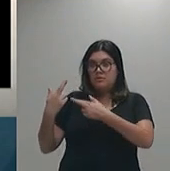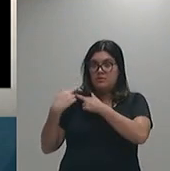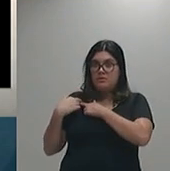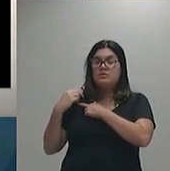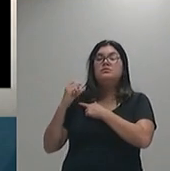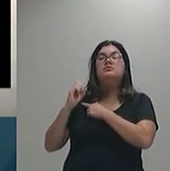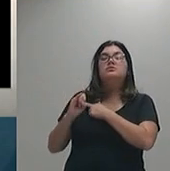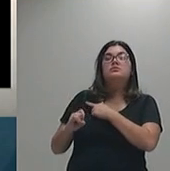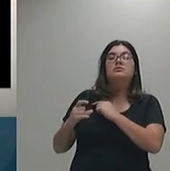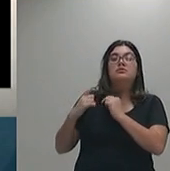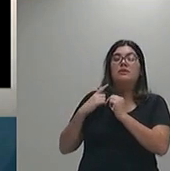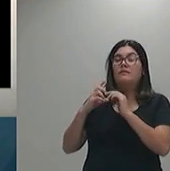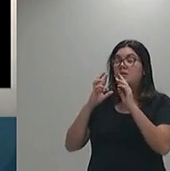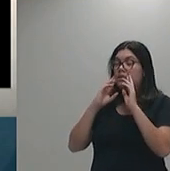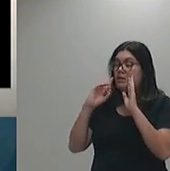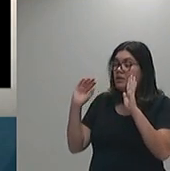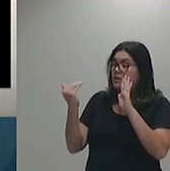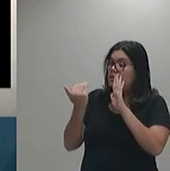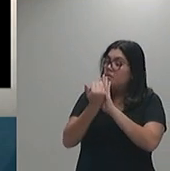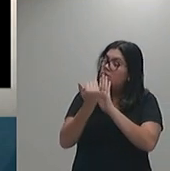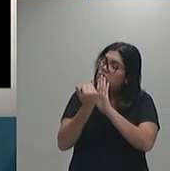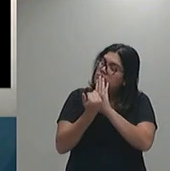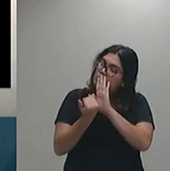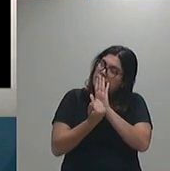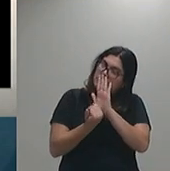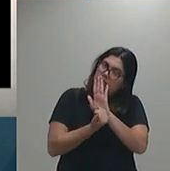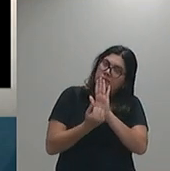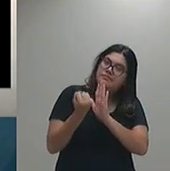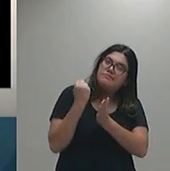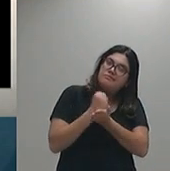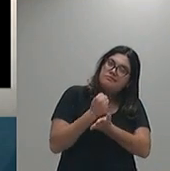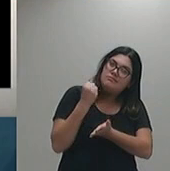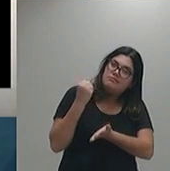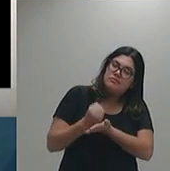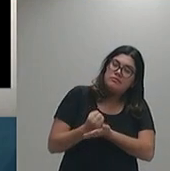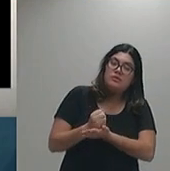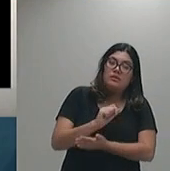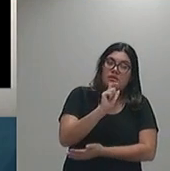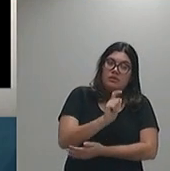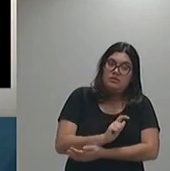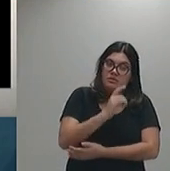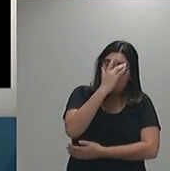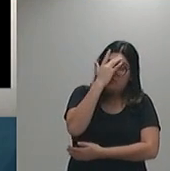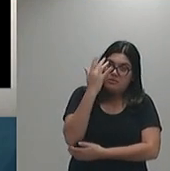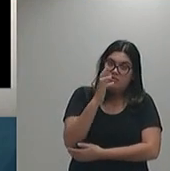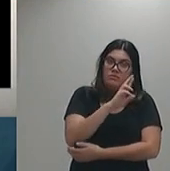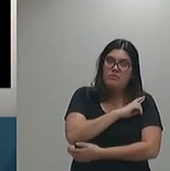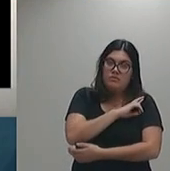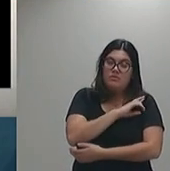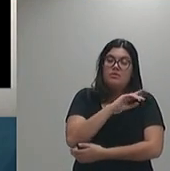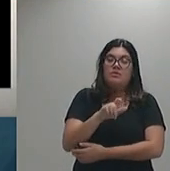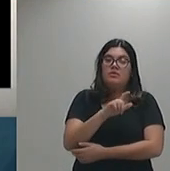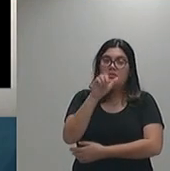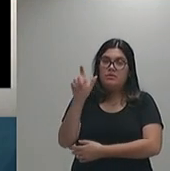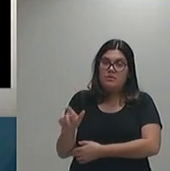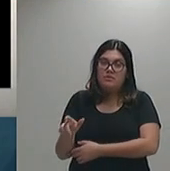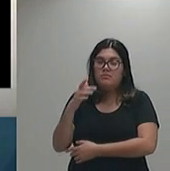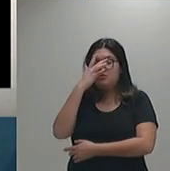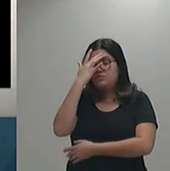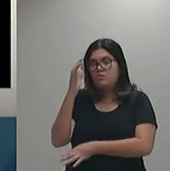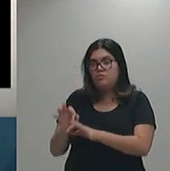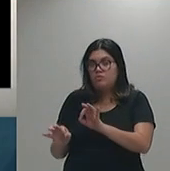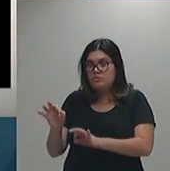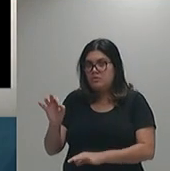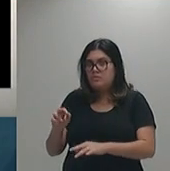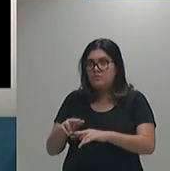cláusulas contratuais que foram estabelecidas entre esse operador e a pessoa jurídica por conta do disposto